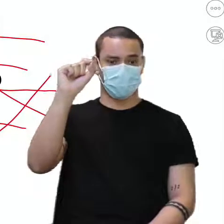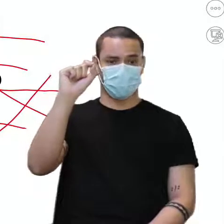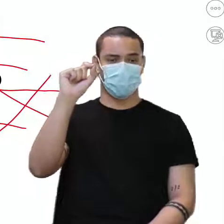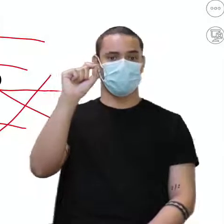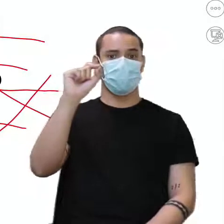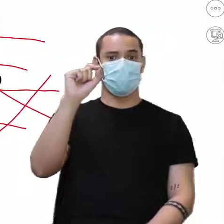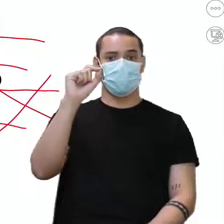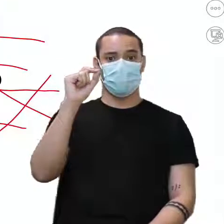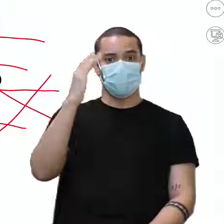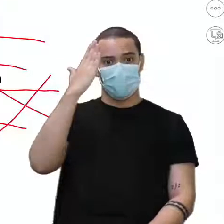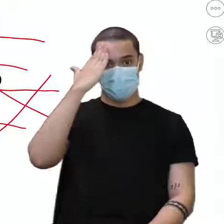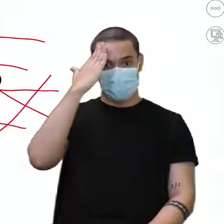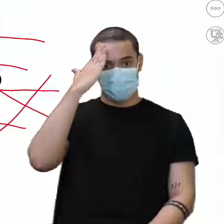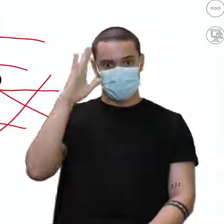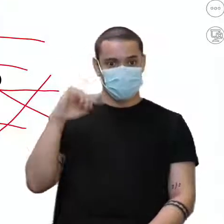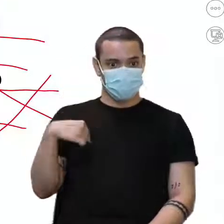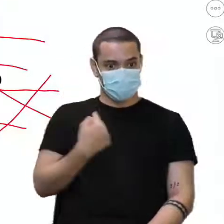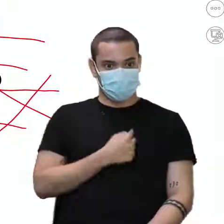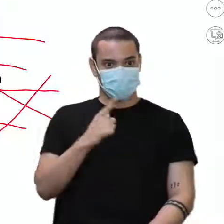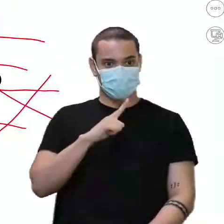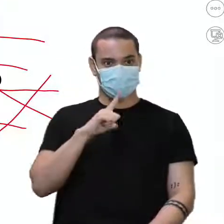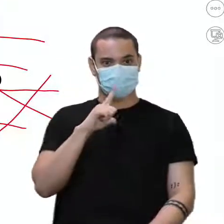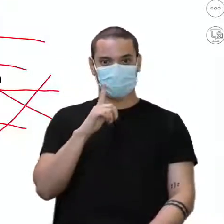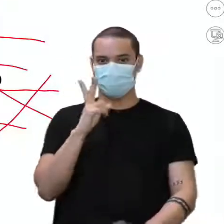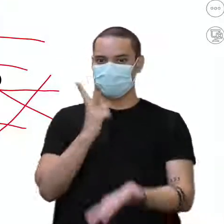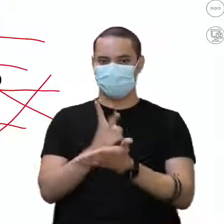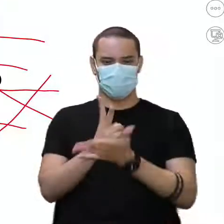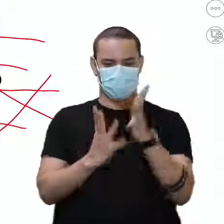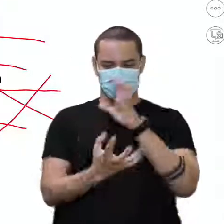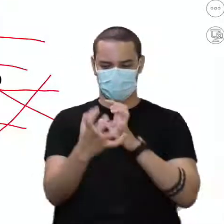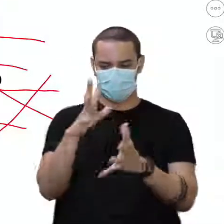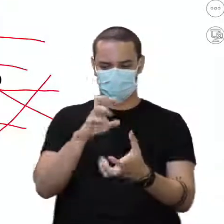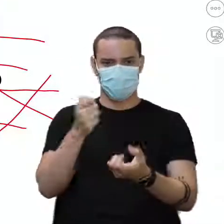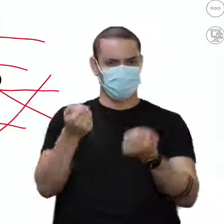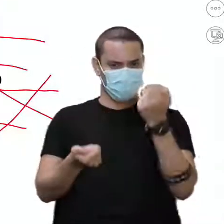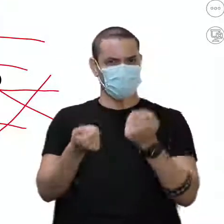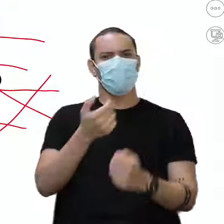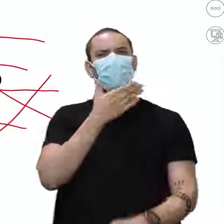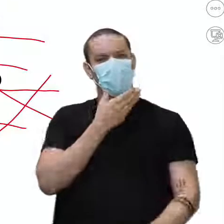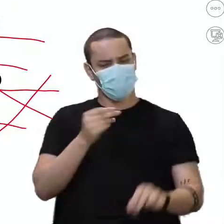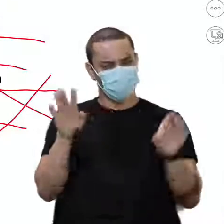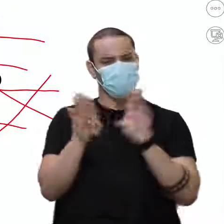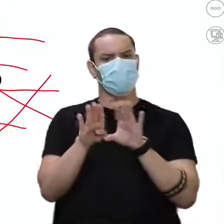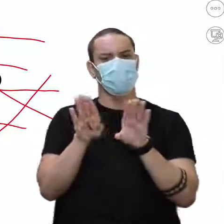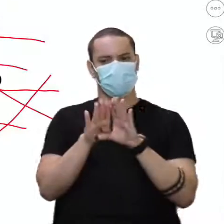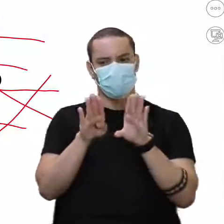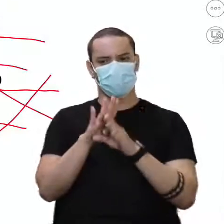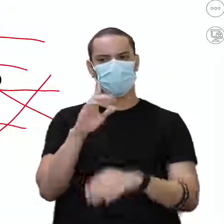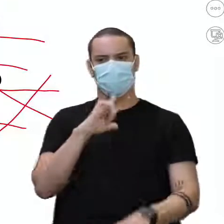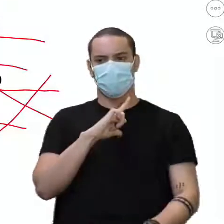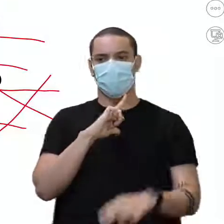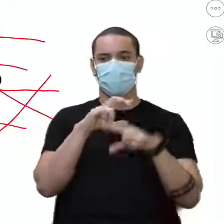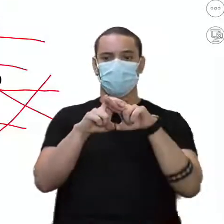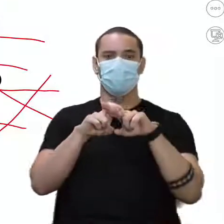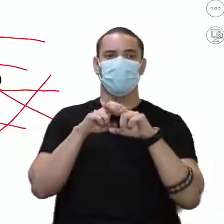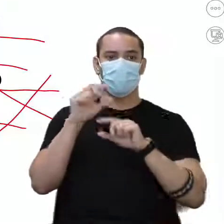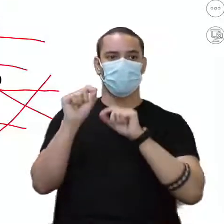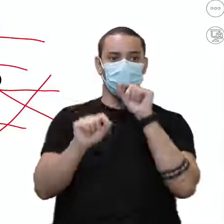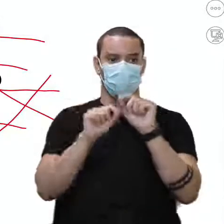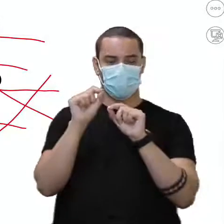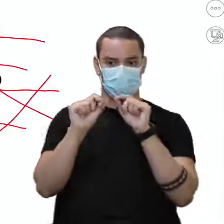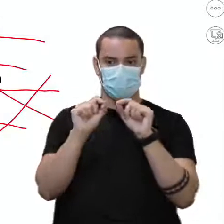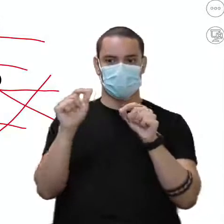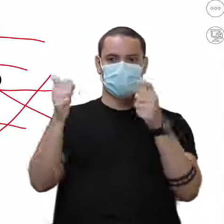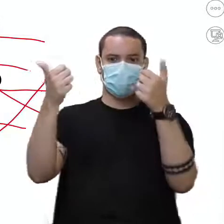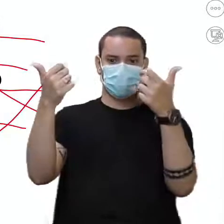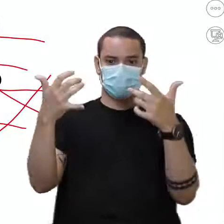que a gente tem essa questão da briga com a balança, né? Não só as mulheres, como os homens também, certo? Então, aqui, como se